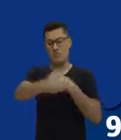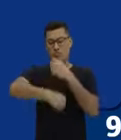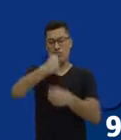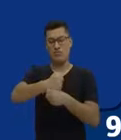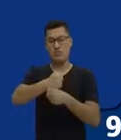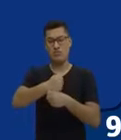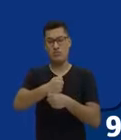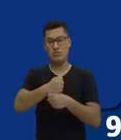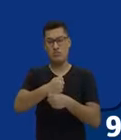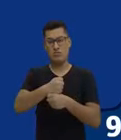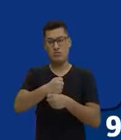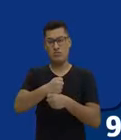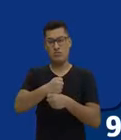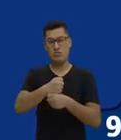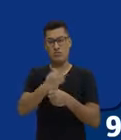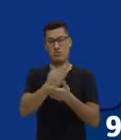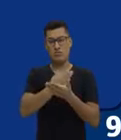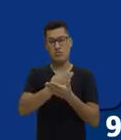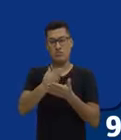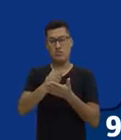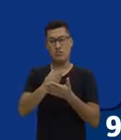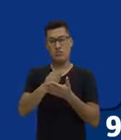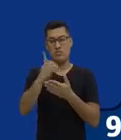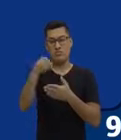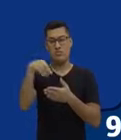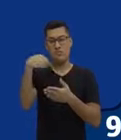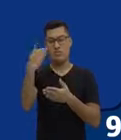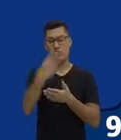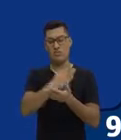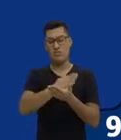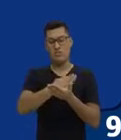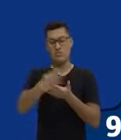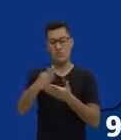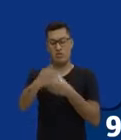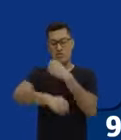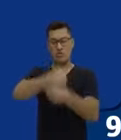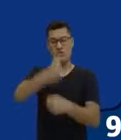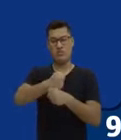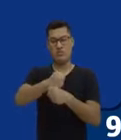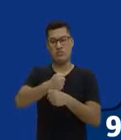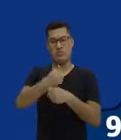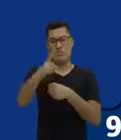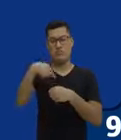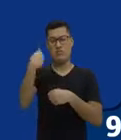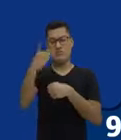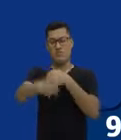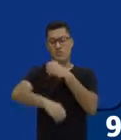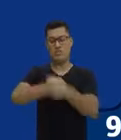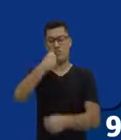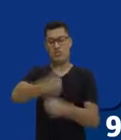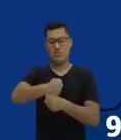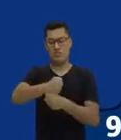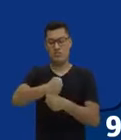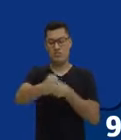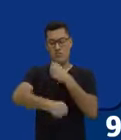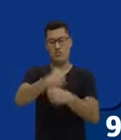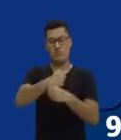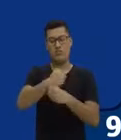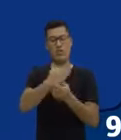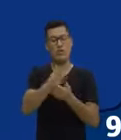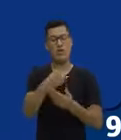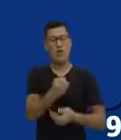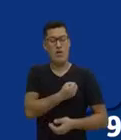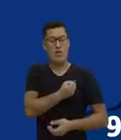cá. Passou um ano. Passou um ano, depois passou mais um ano para cá, depois passou mais um ano para cá. Então,